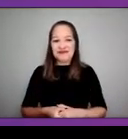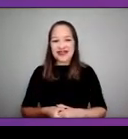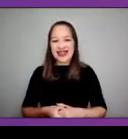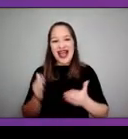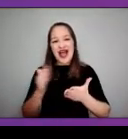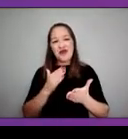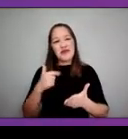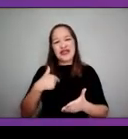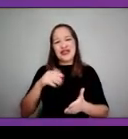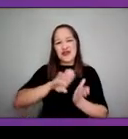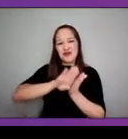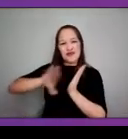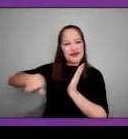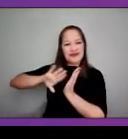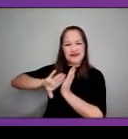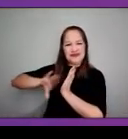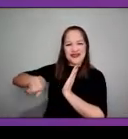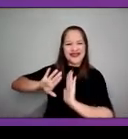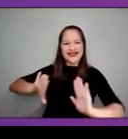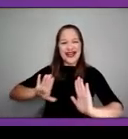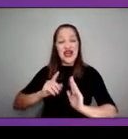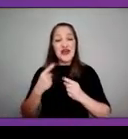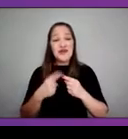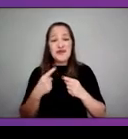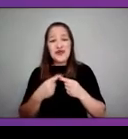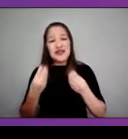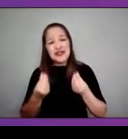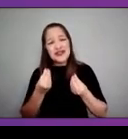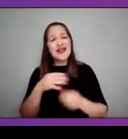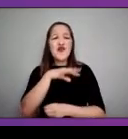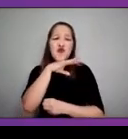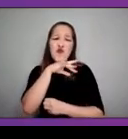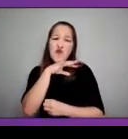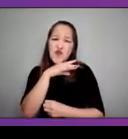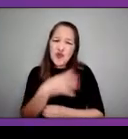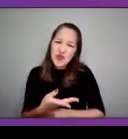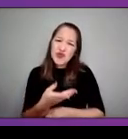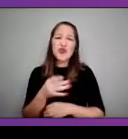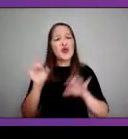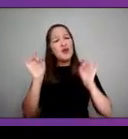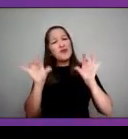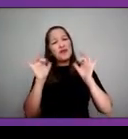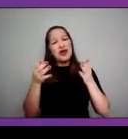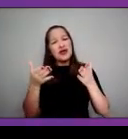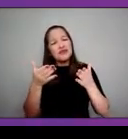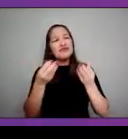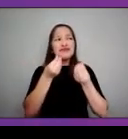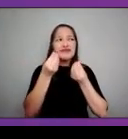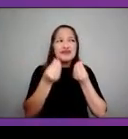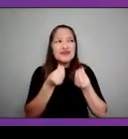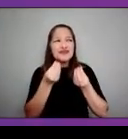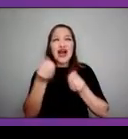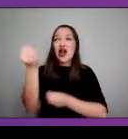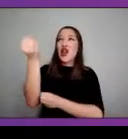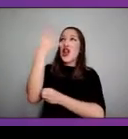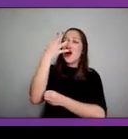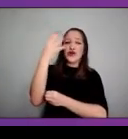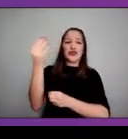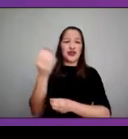descartaria E é porque tá bom bem ruim estavam Tecnicamente dizem pó mas como estourando luzitao Mas